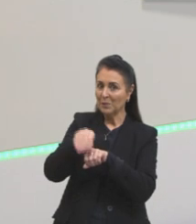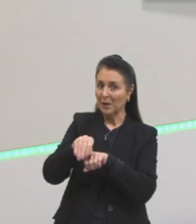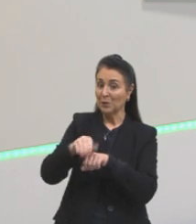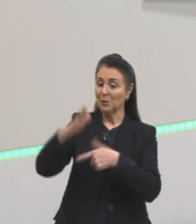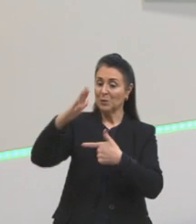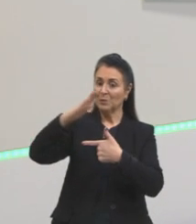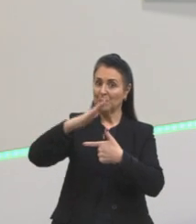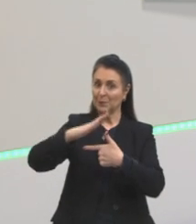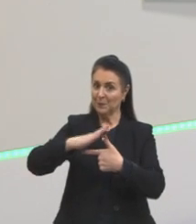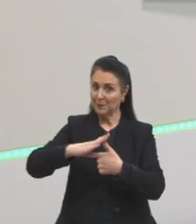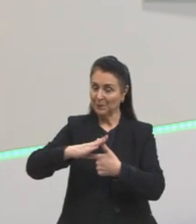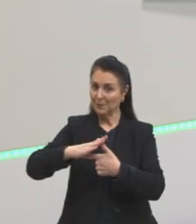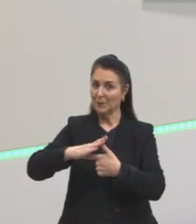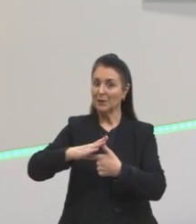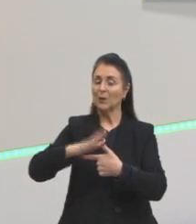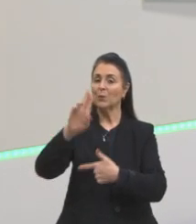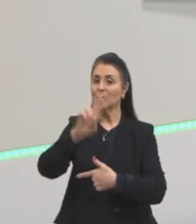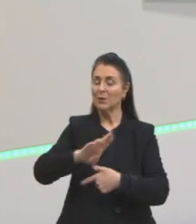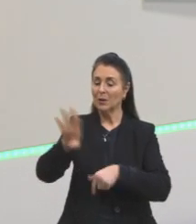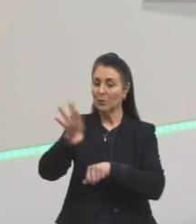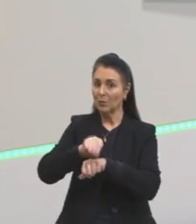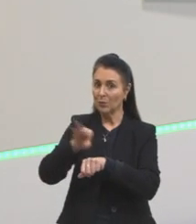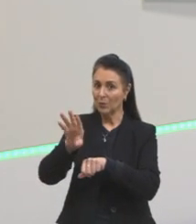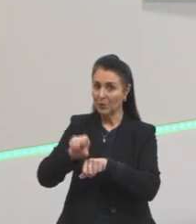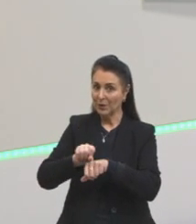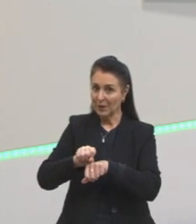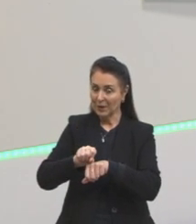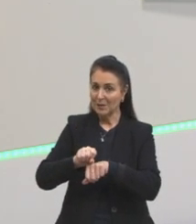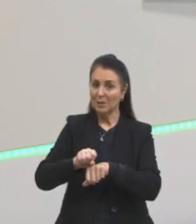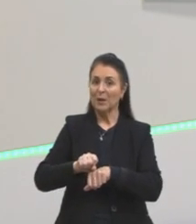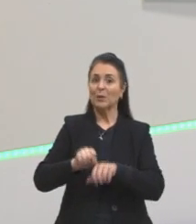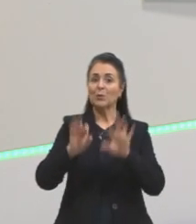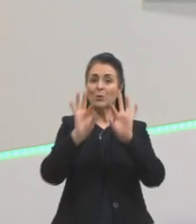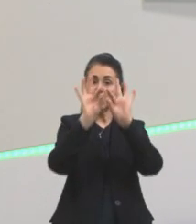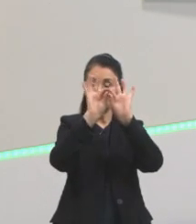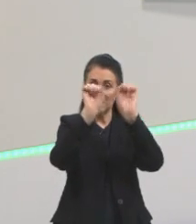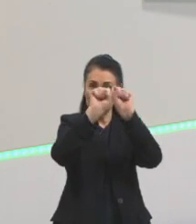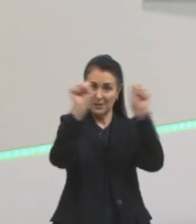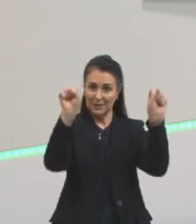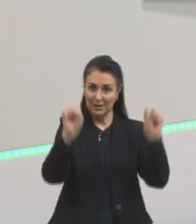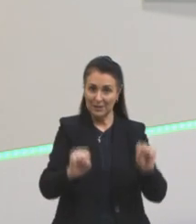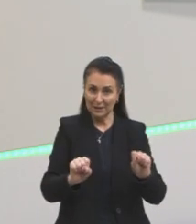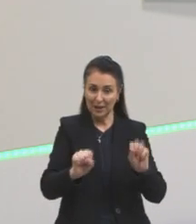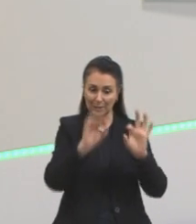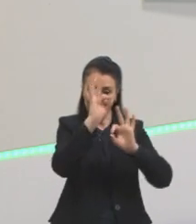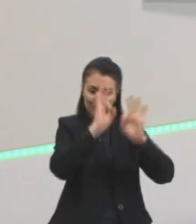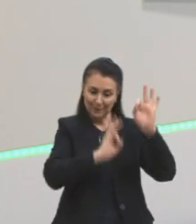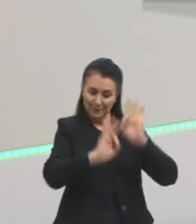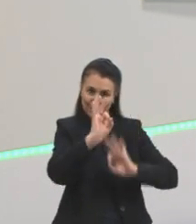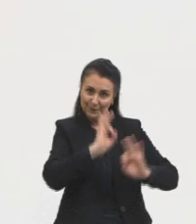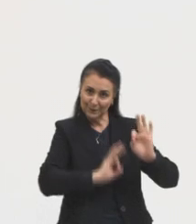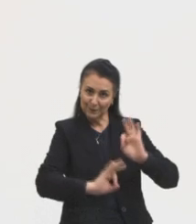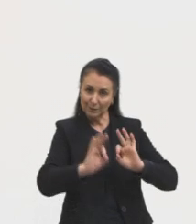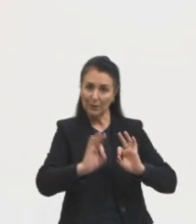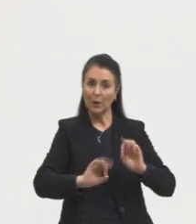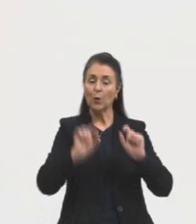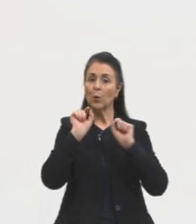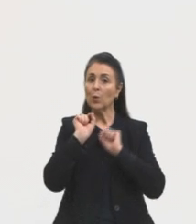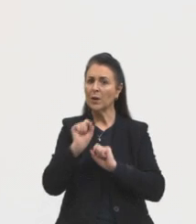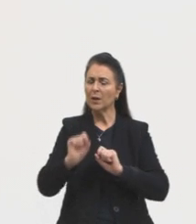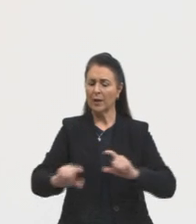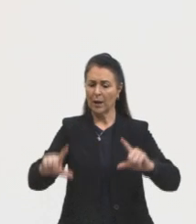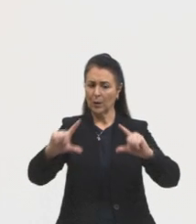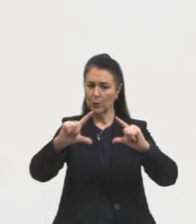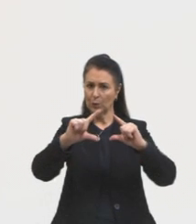Pitágoras aplicando o conhecimento de sistemas de coordenadas aplicando o conhecimento do que que é um triângulo então